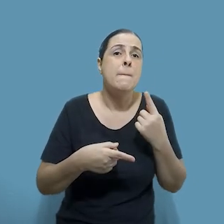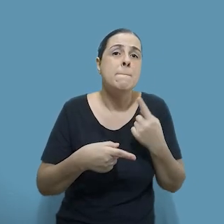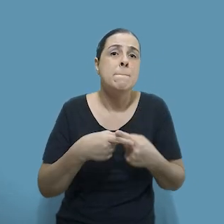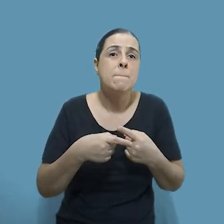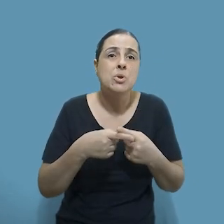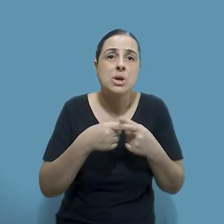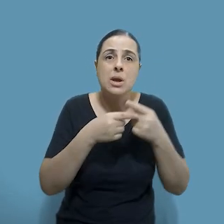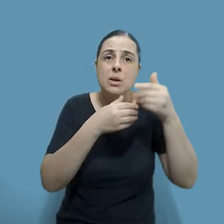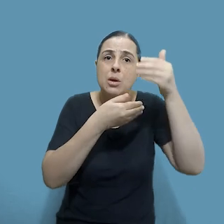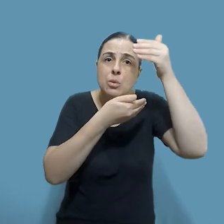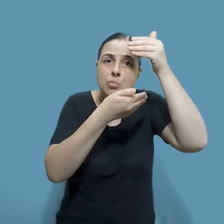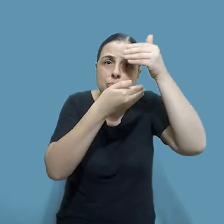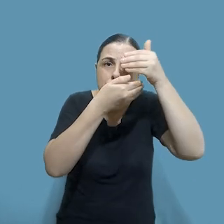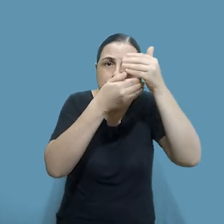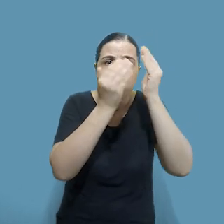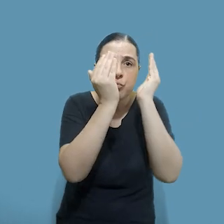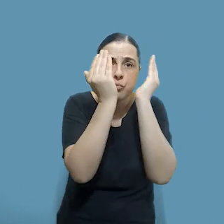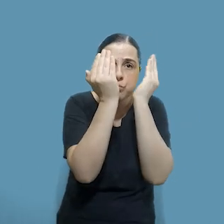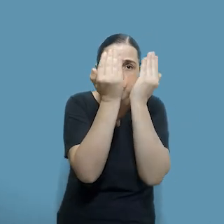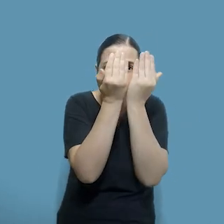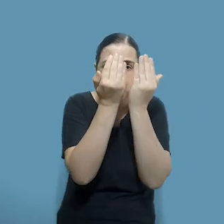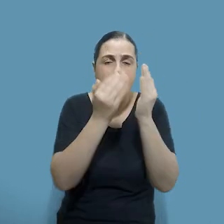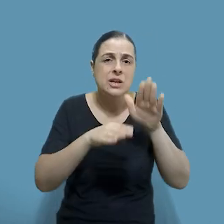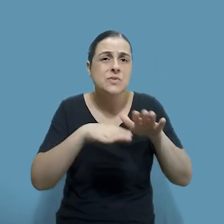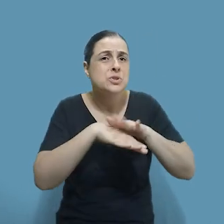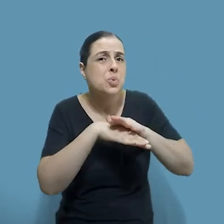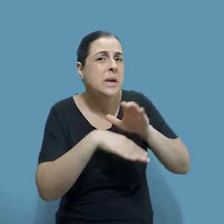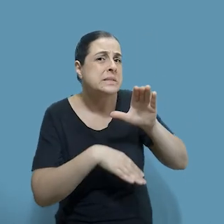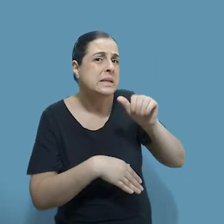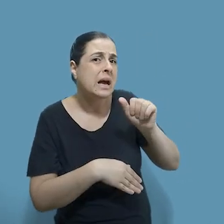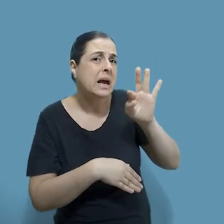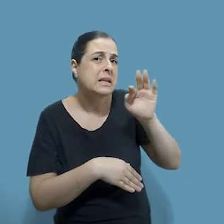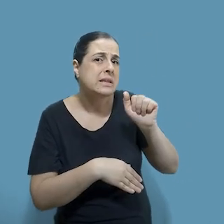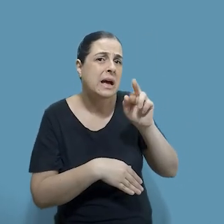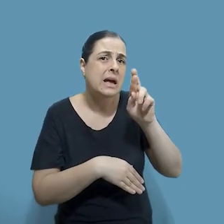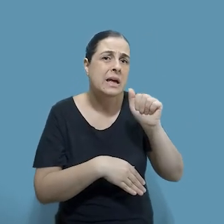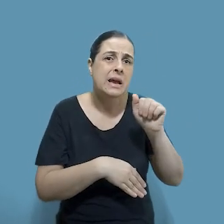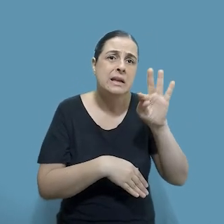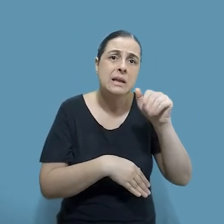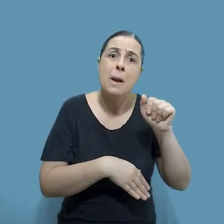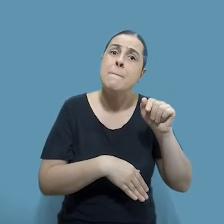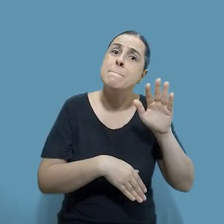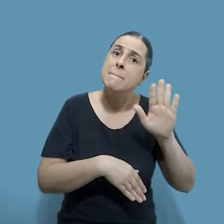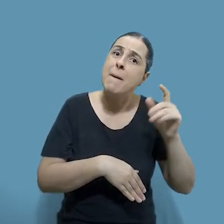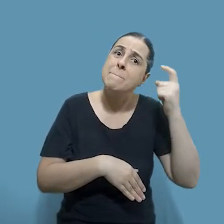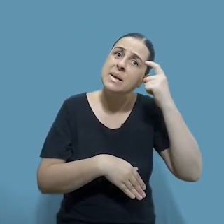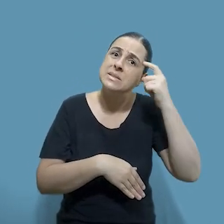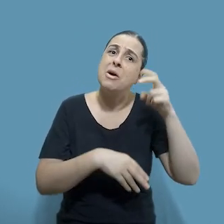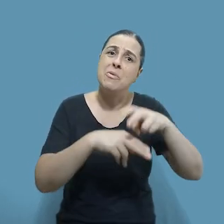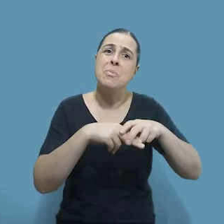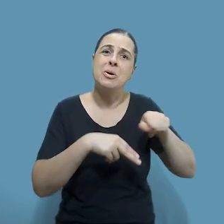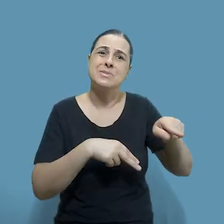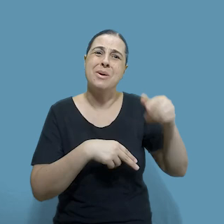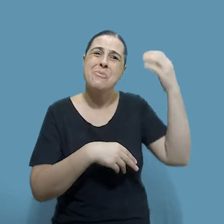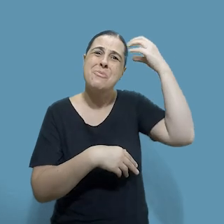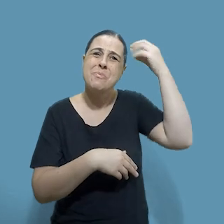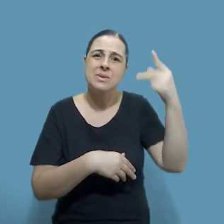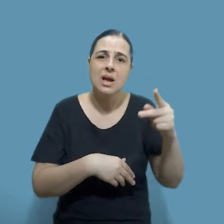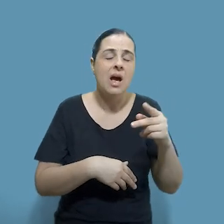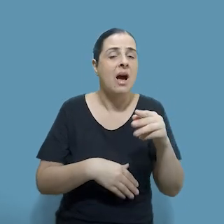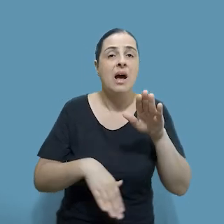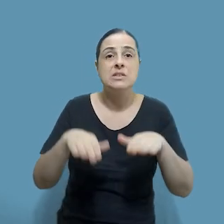um peso muito grande. Outras tinham superstições como bateu um vento e eu fiquei